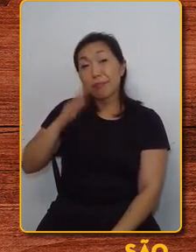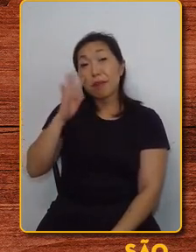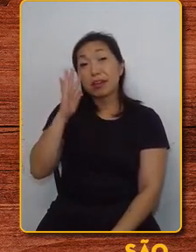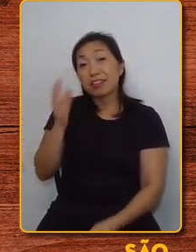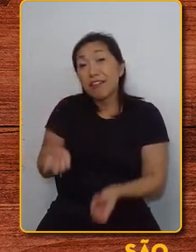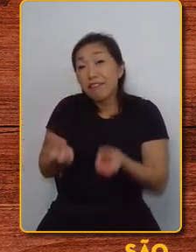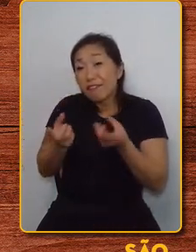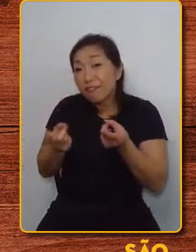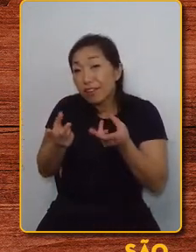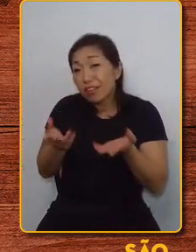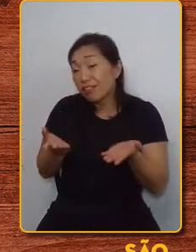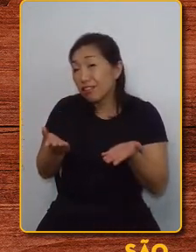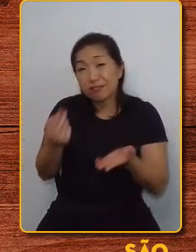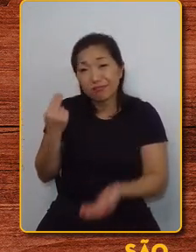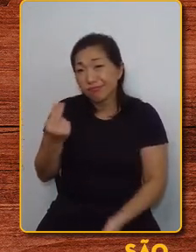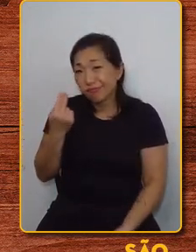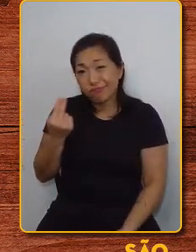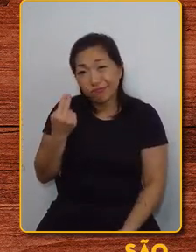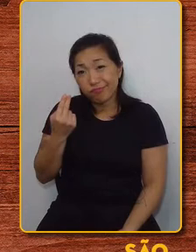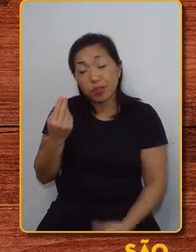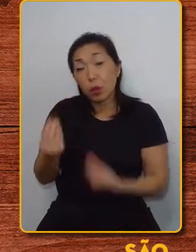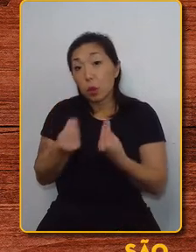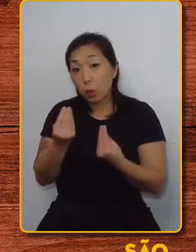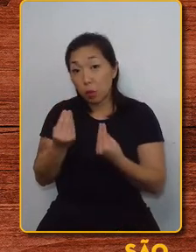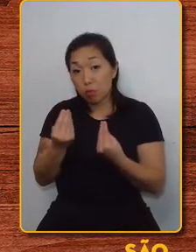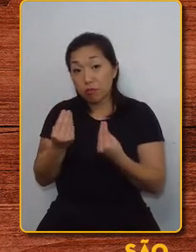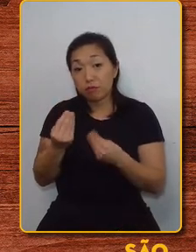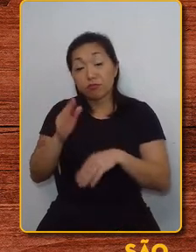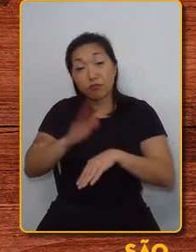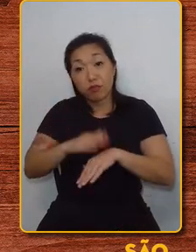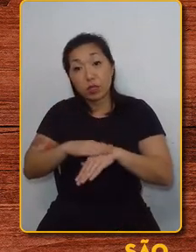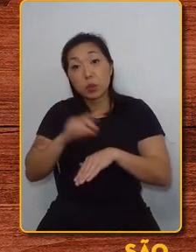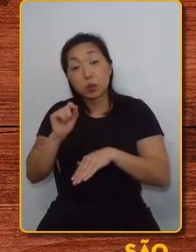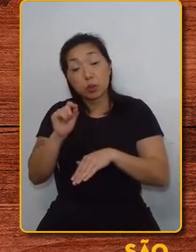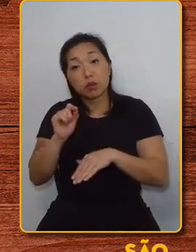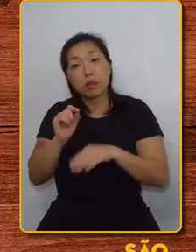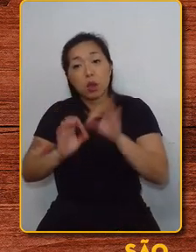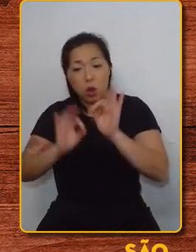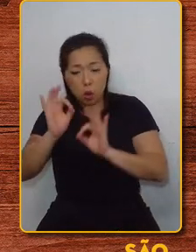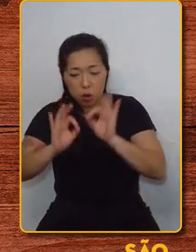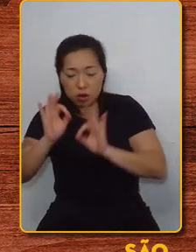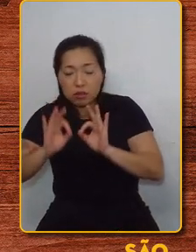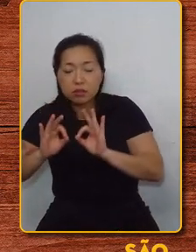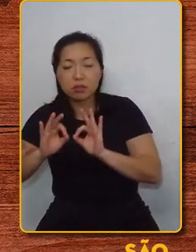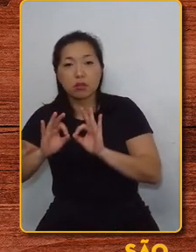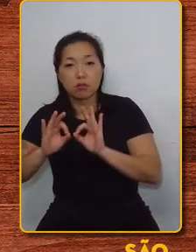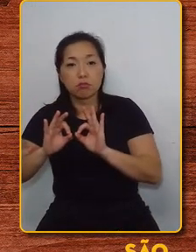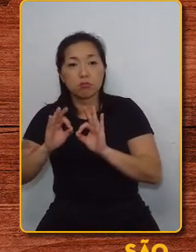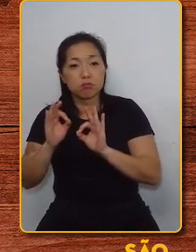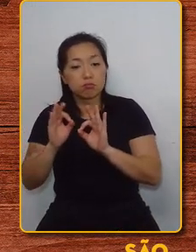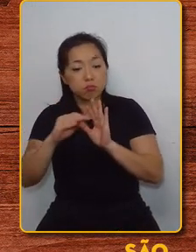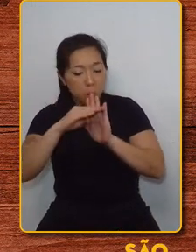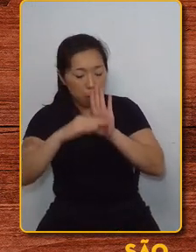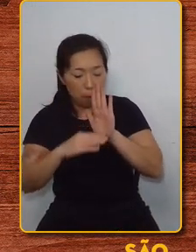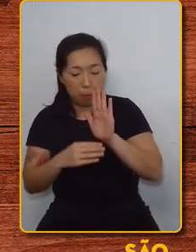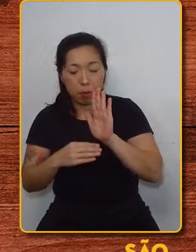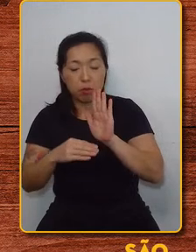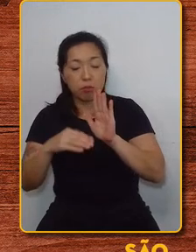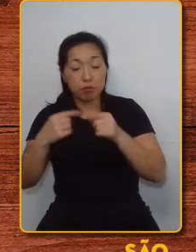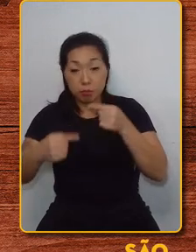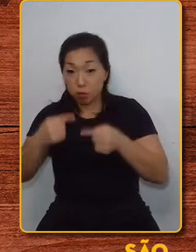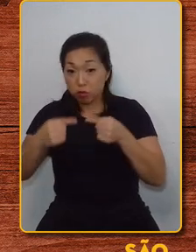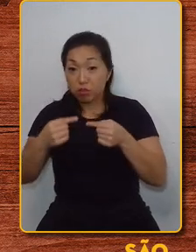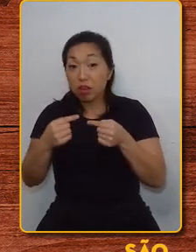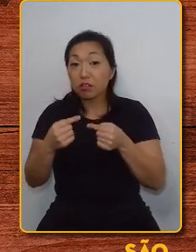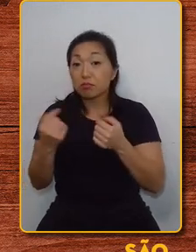isso se faz através de uma recomposição de programas de assistência técnica, né, pública,